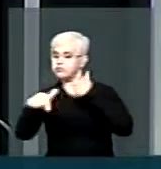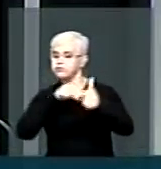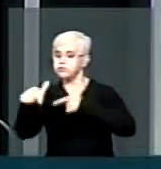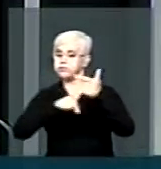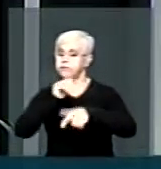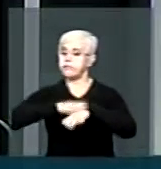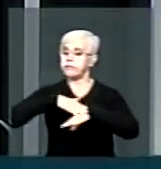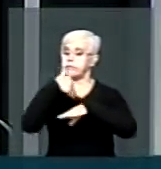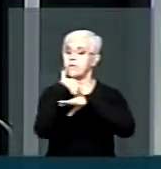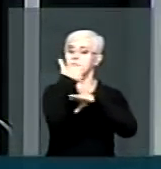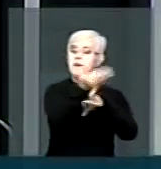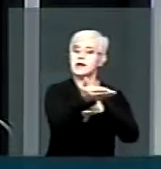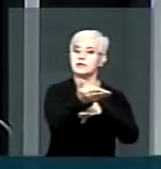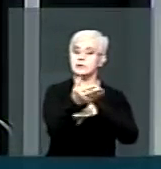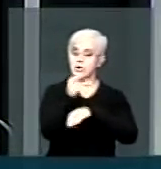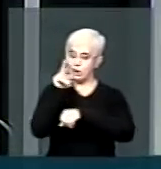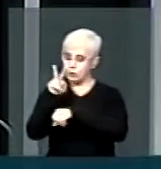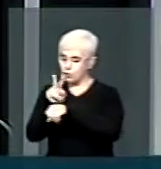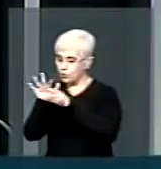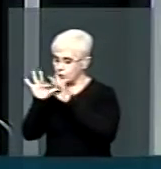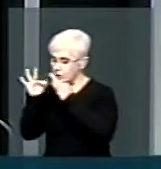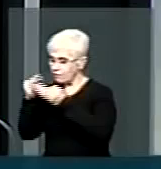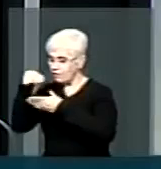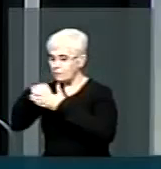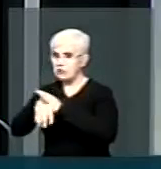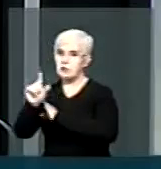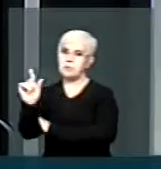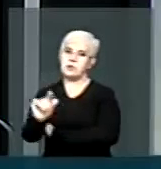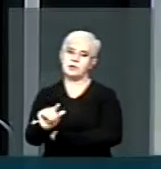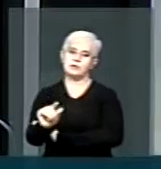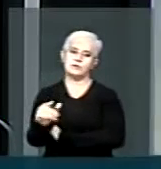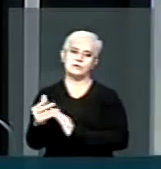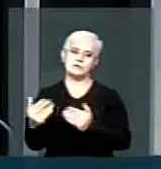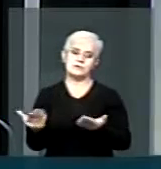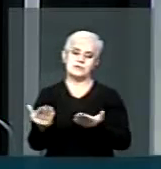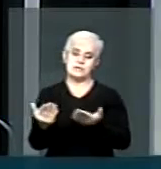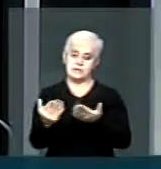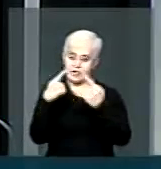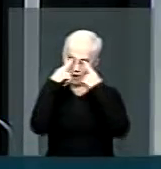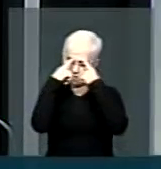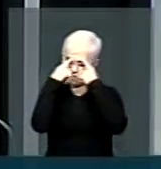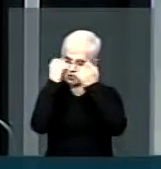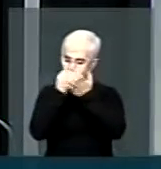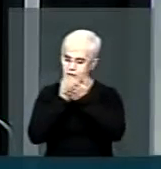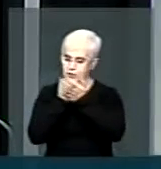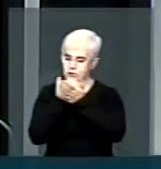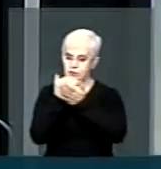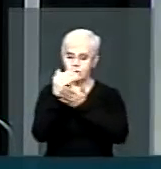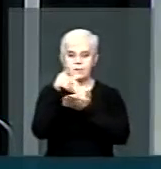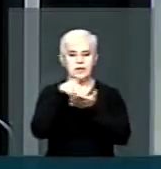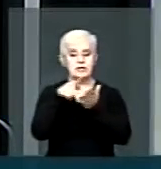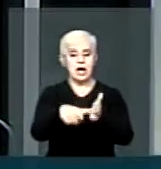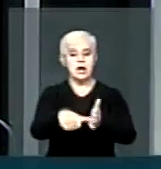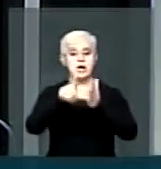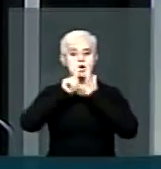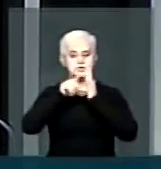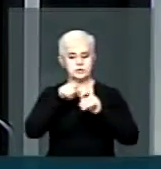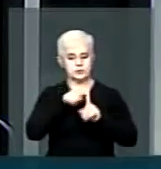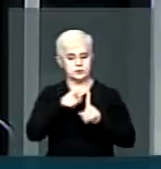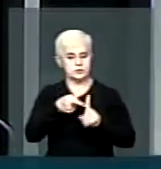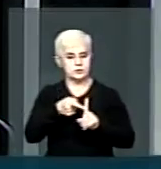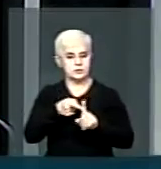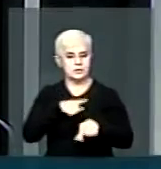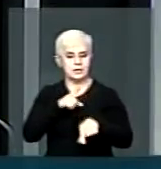do que à família. A prevenção da violência é um ciclo que começa antes mesmo do nascimento, já na fase